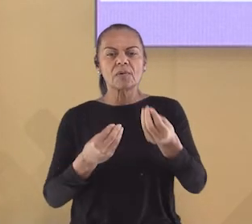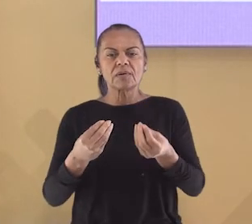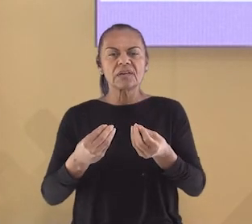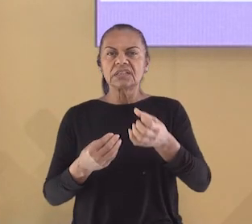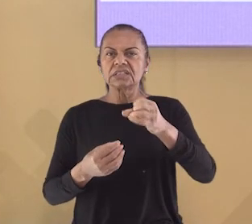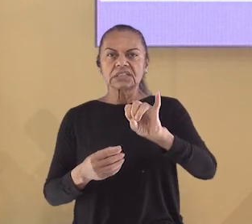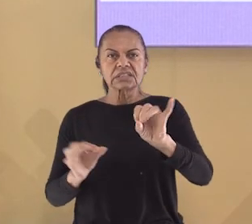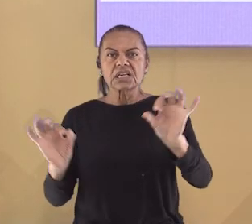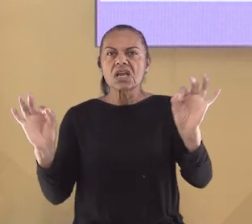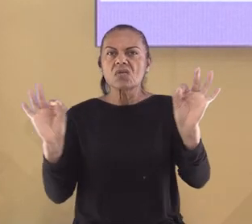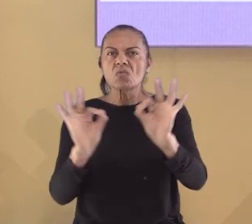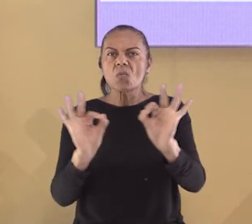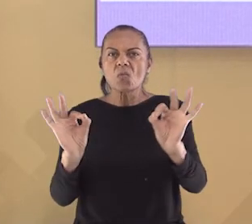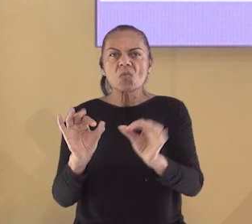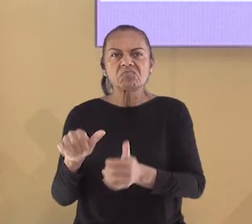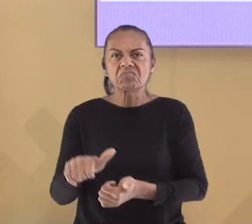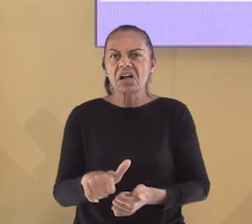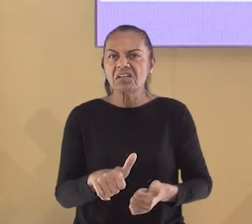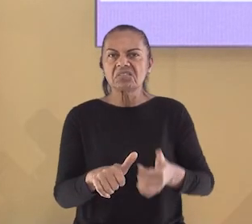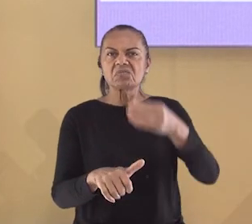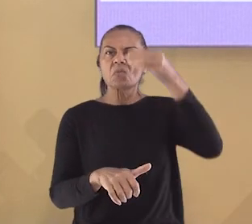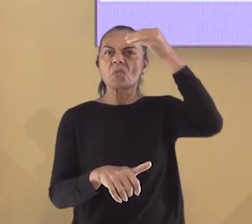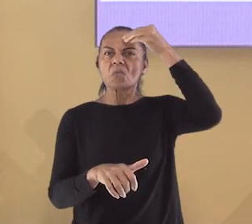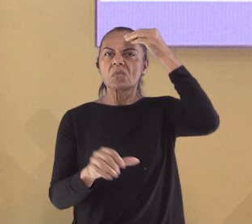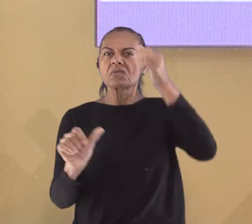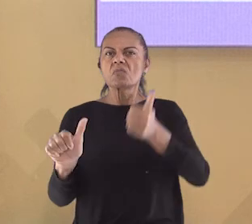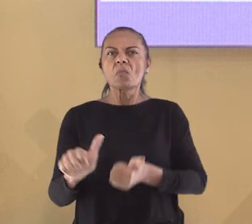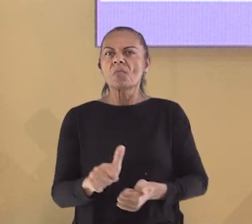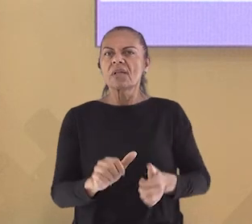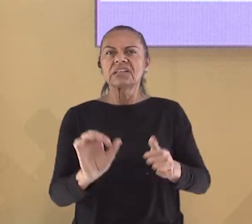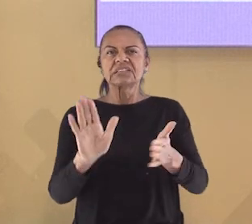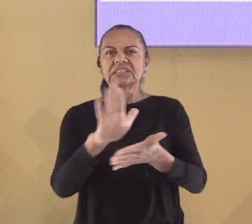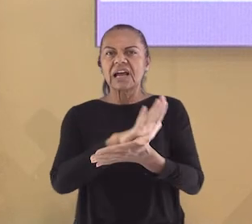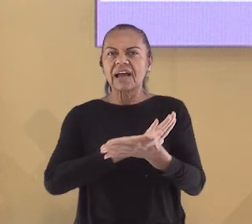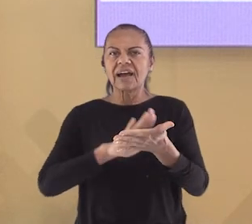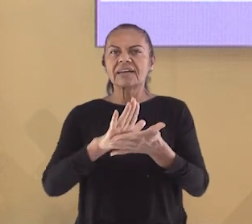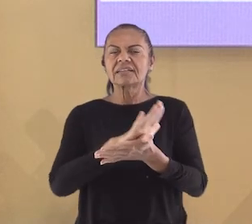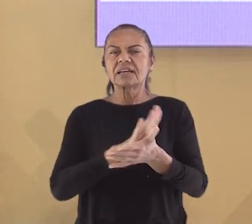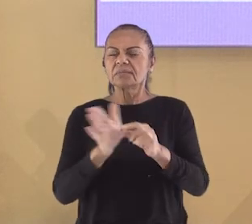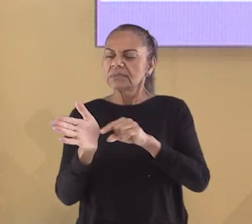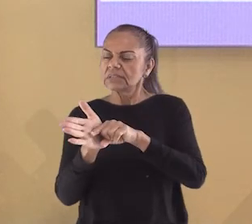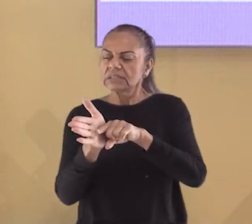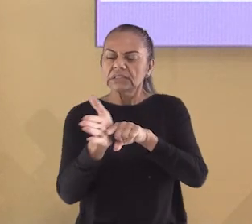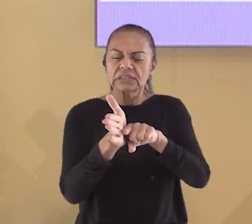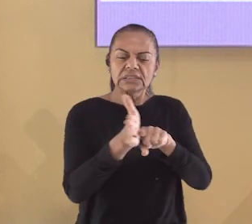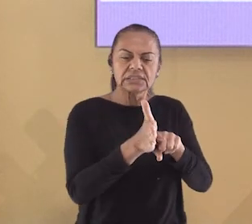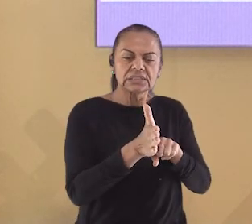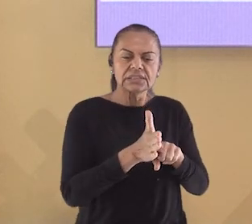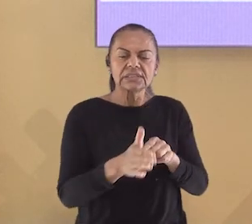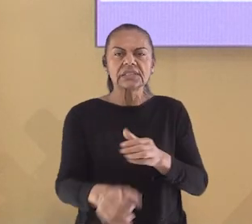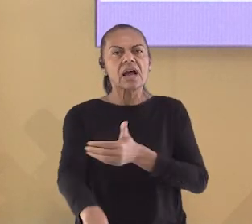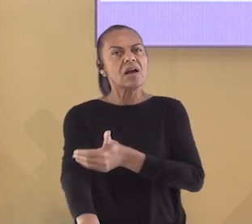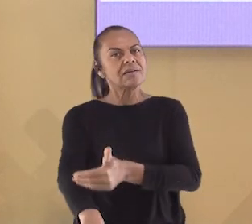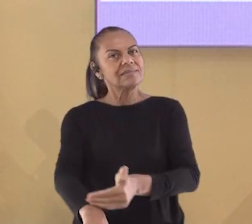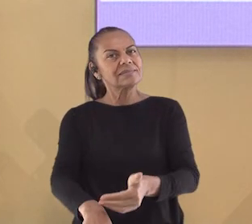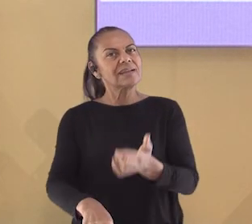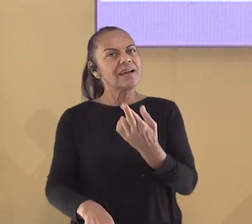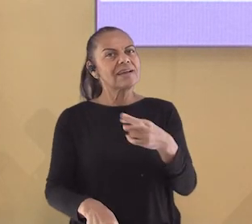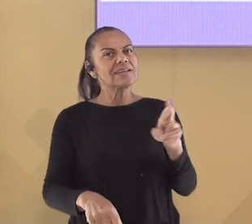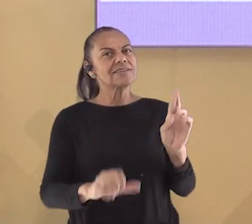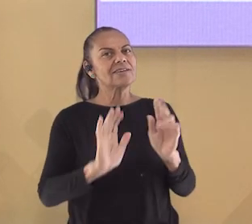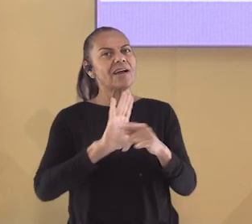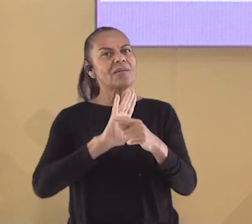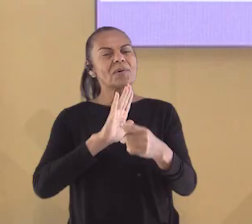pesquise imagens e informações a respeito dos ritos de iniciação religiosos previstos para os seguidores de